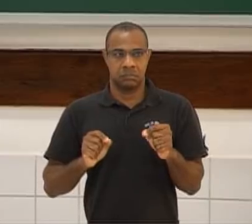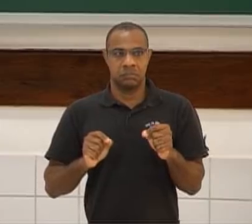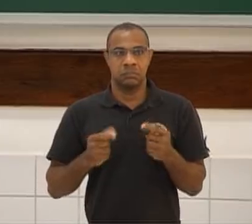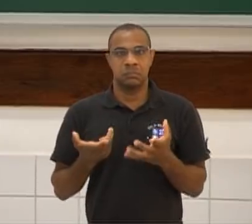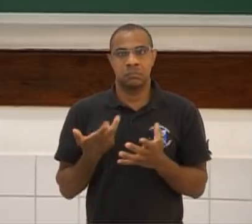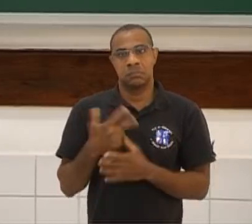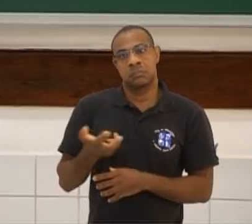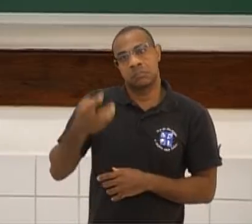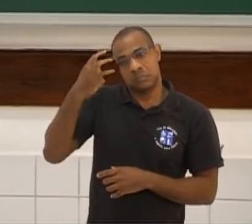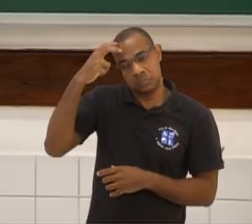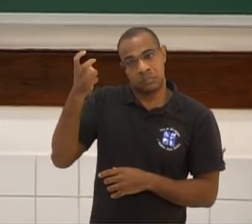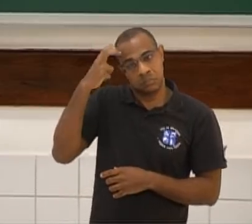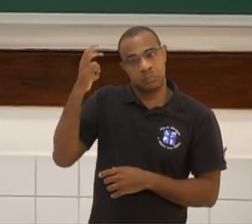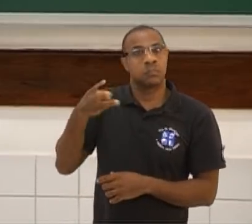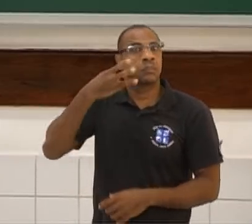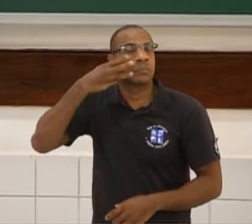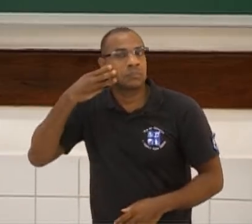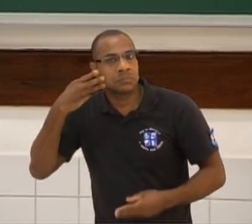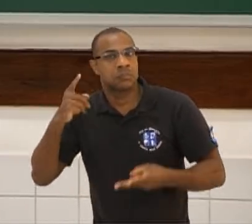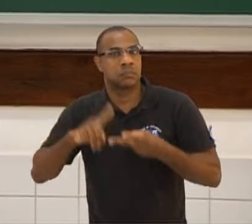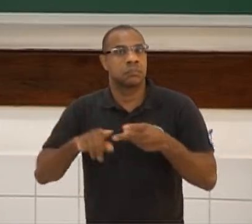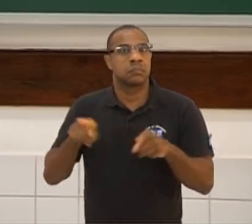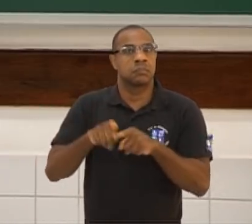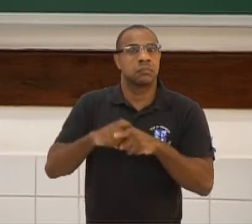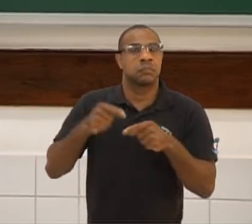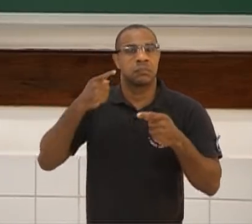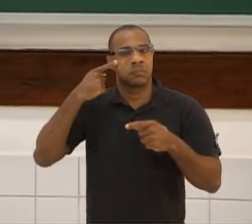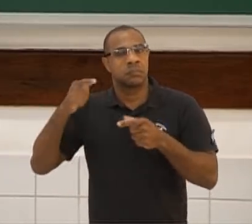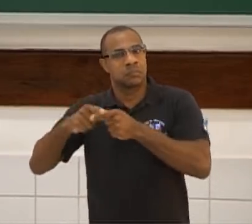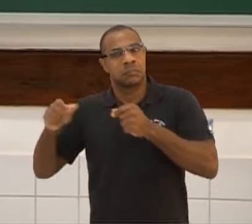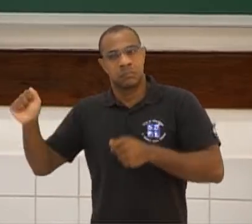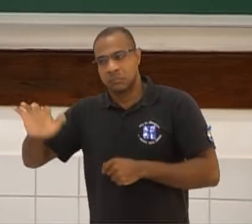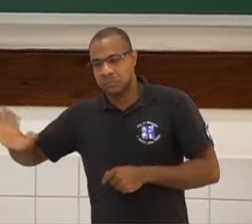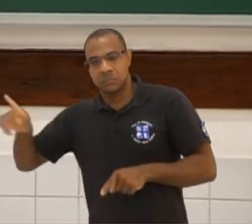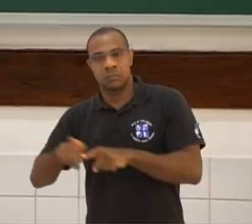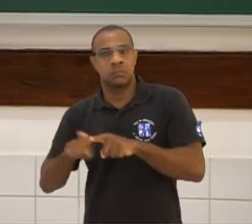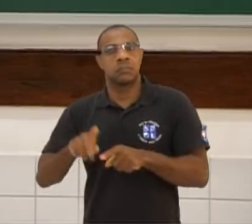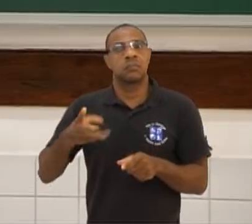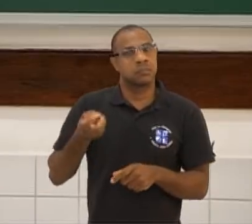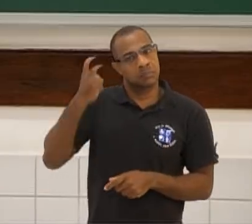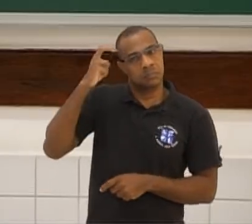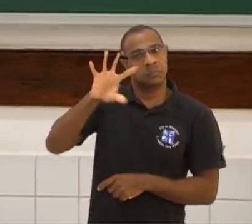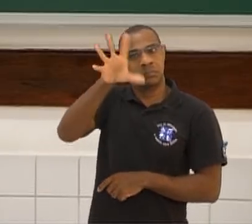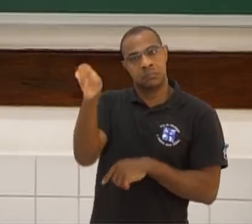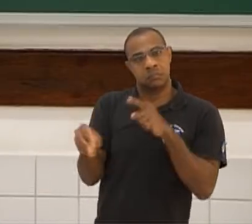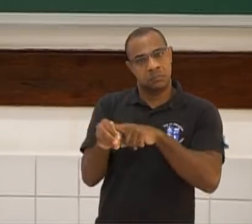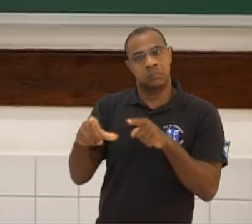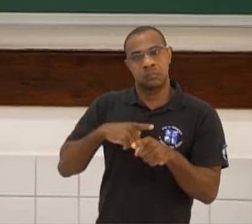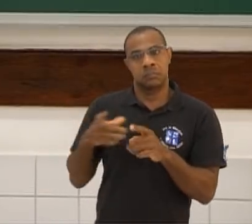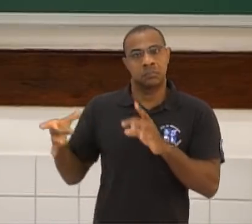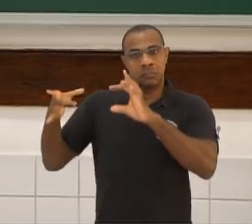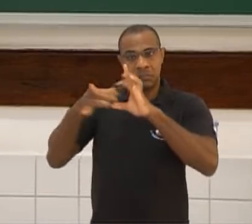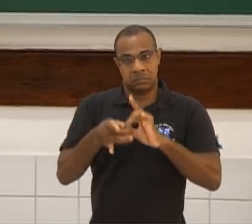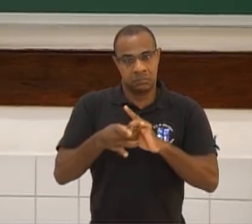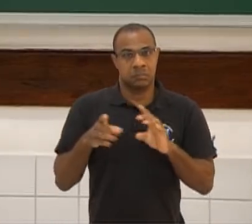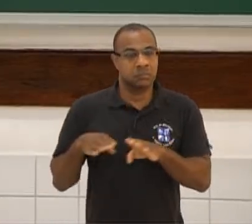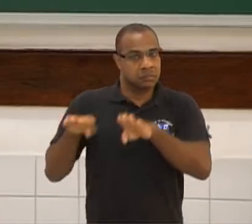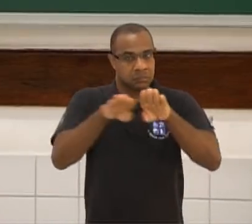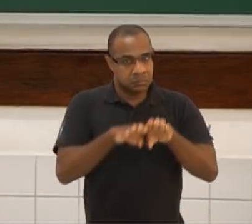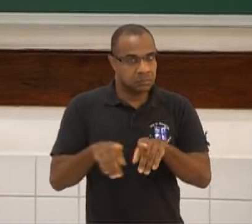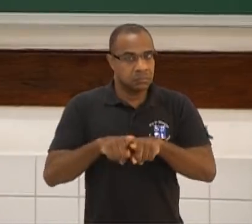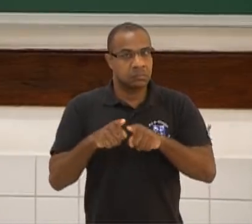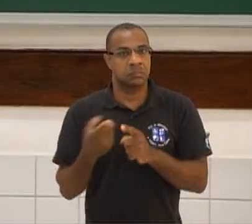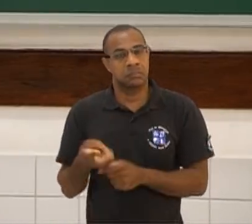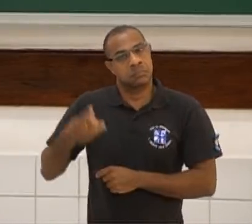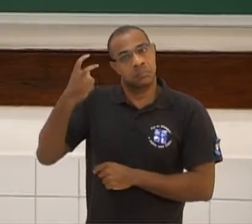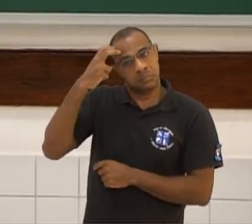cultura indígena, da cultura oriental, né? E da cultura africana, que tem uma certa semelhança também com as